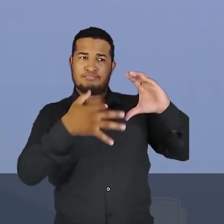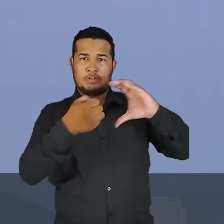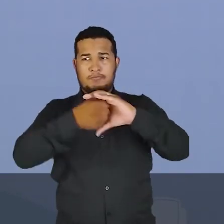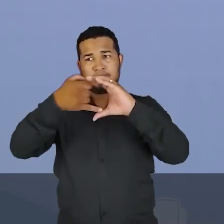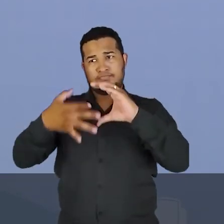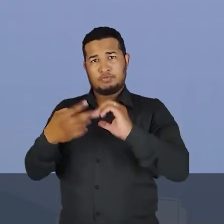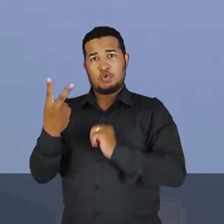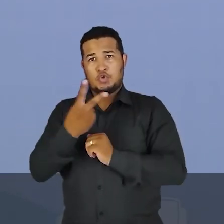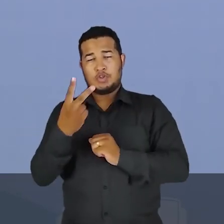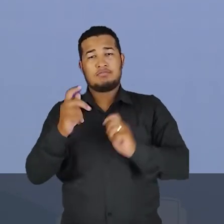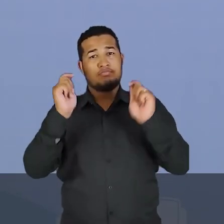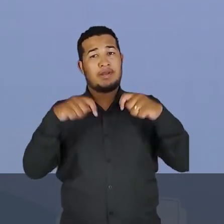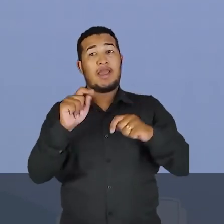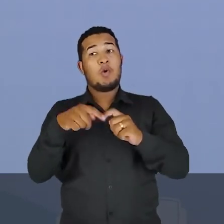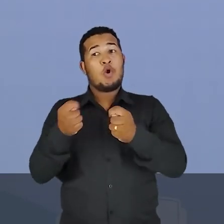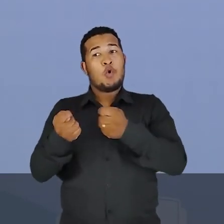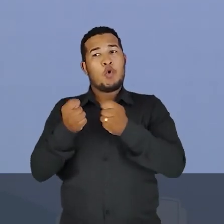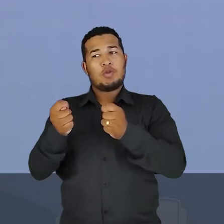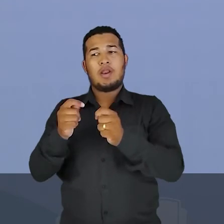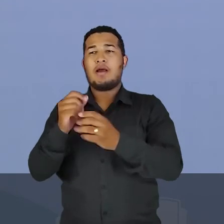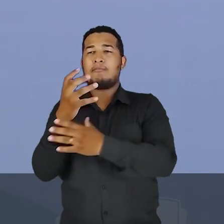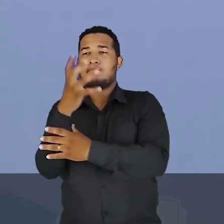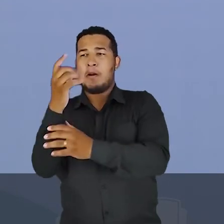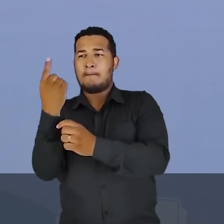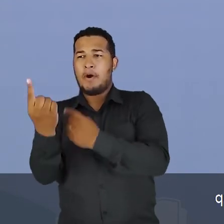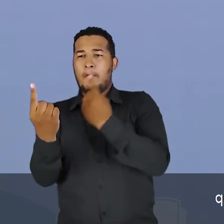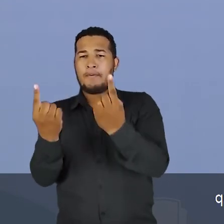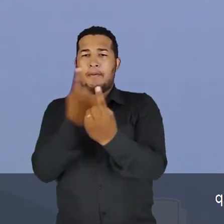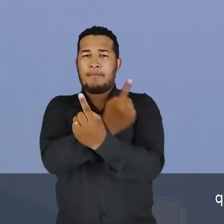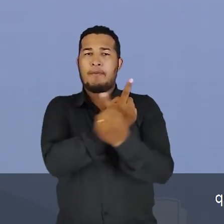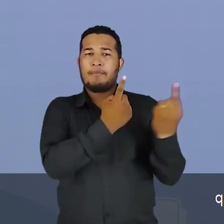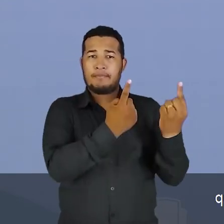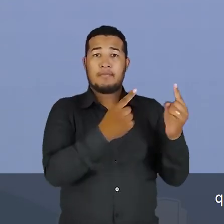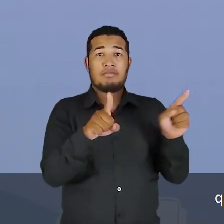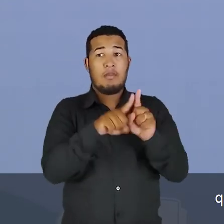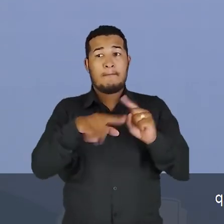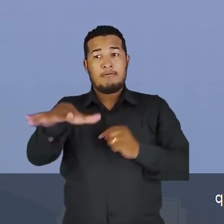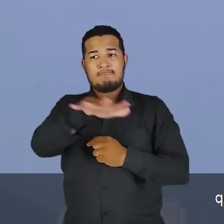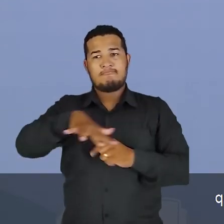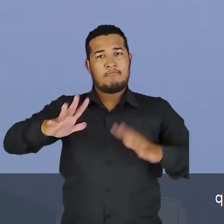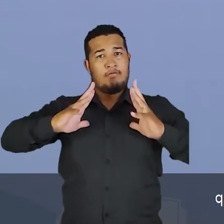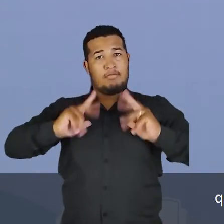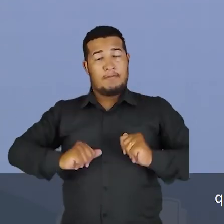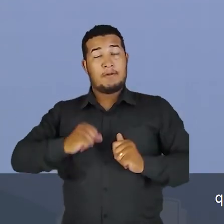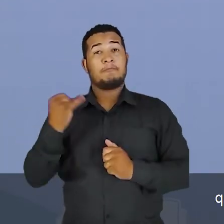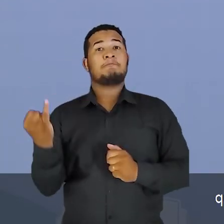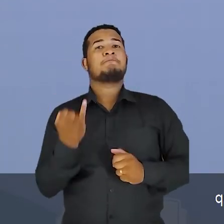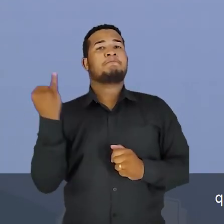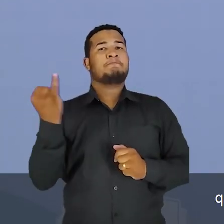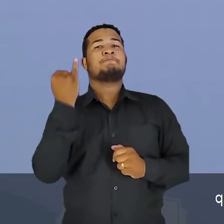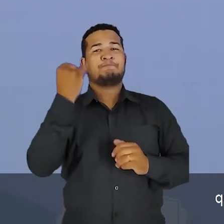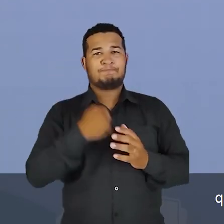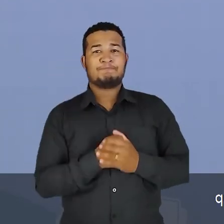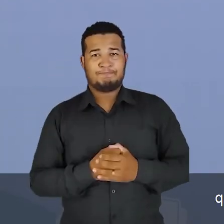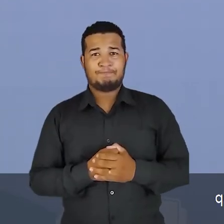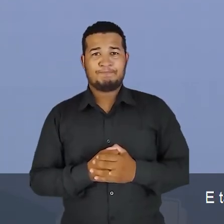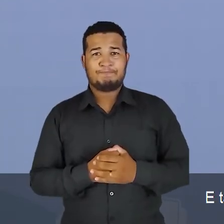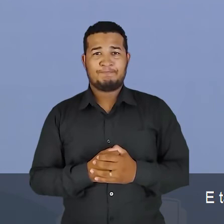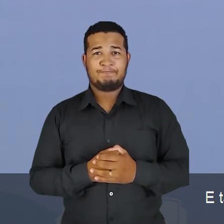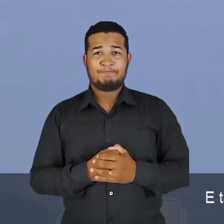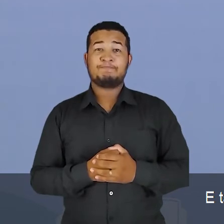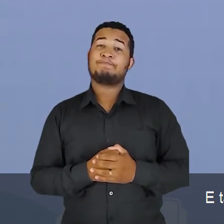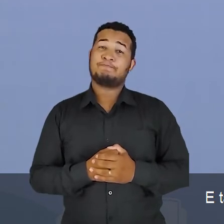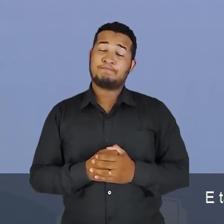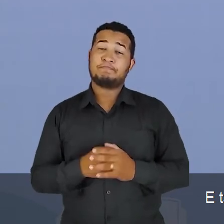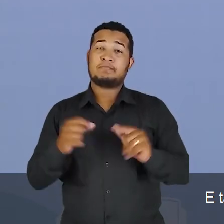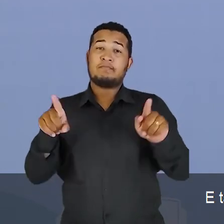aqui agora, que é o controle do espaçamento e a limpeza do terreno, são extremamente importantes para a recuperação de uma nascente, certo? E